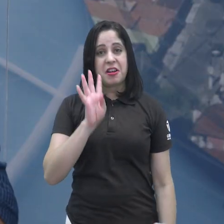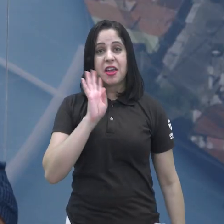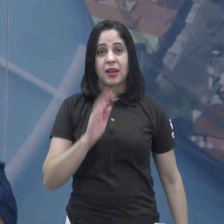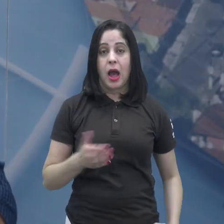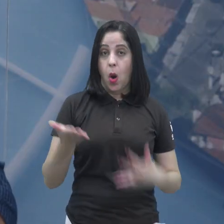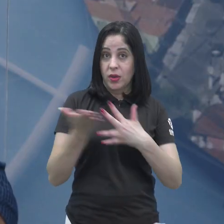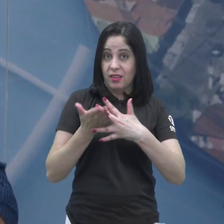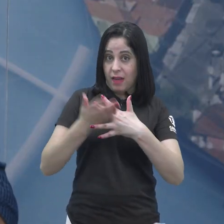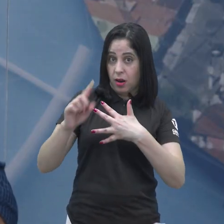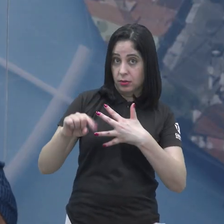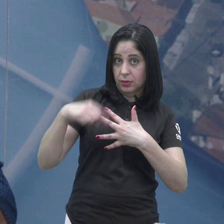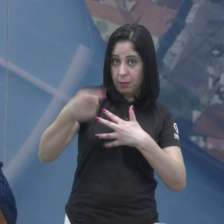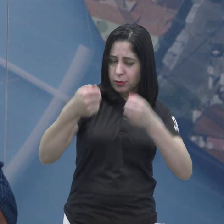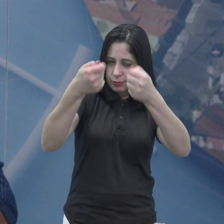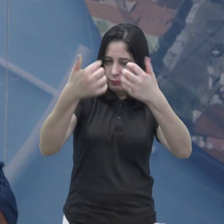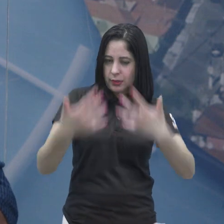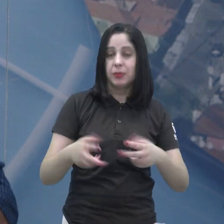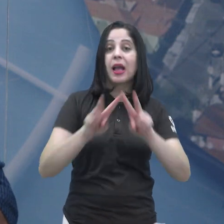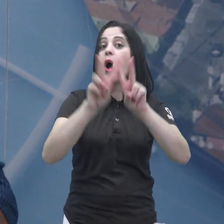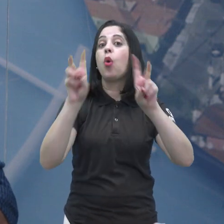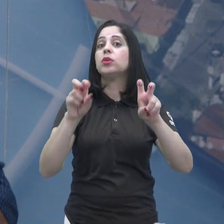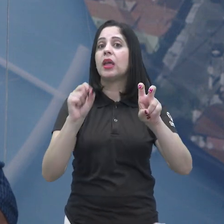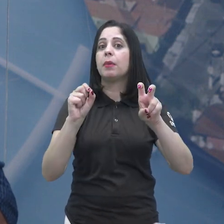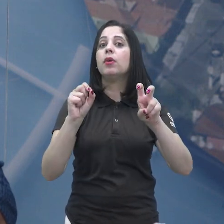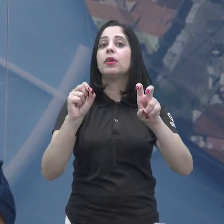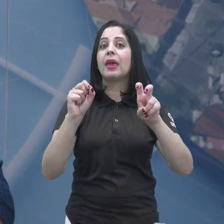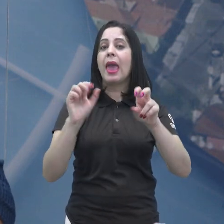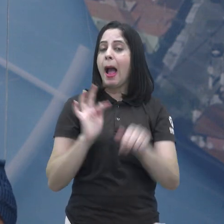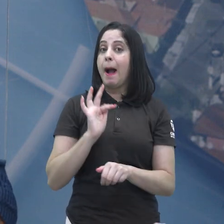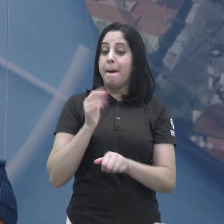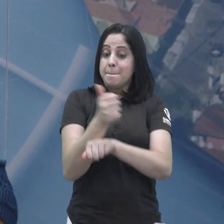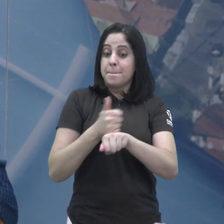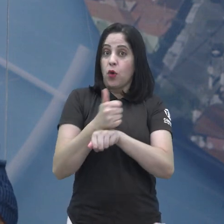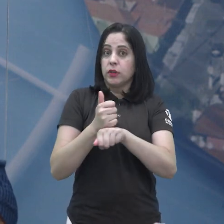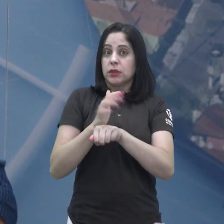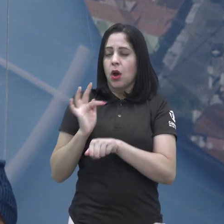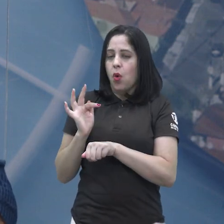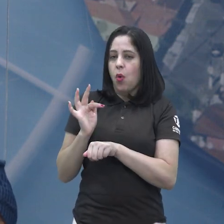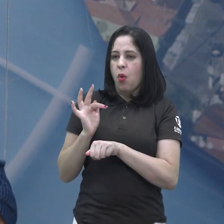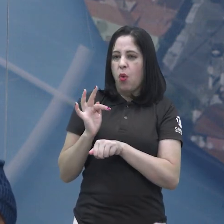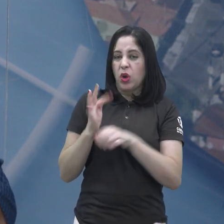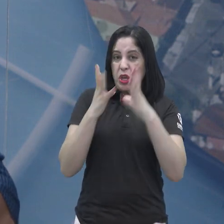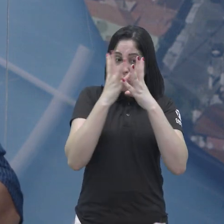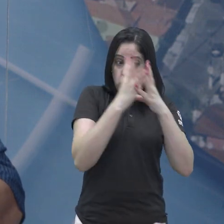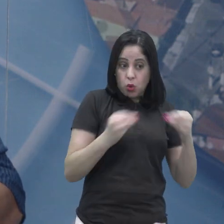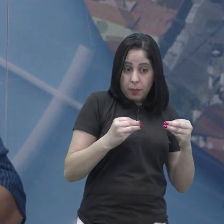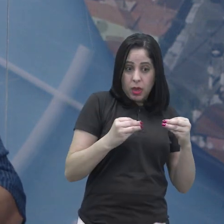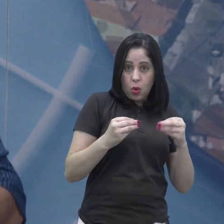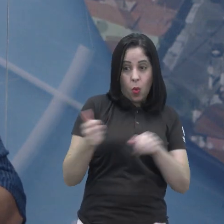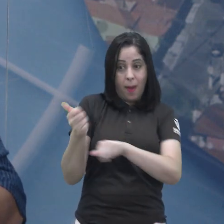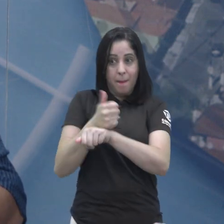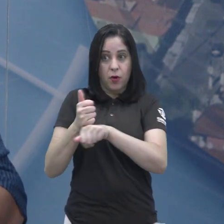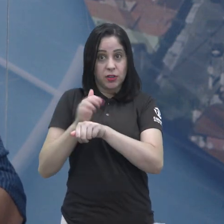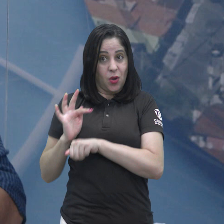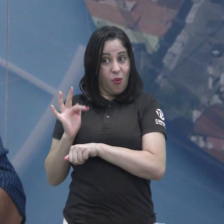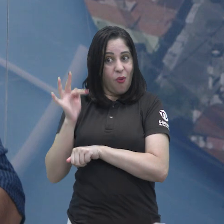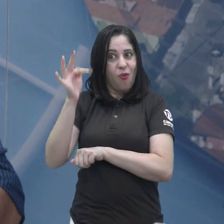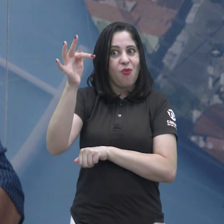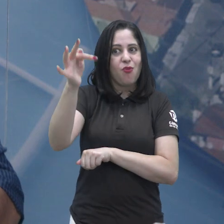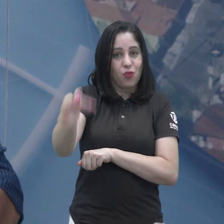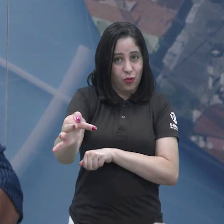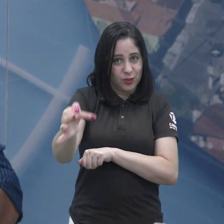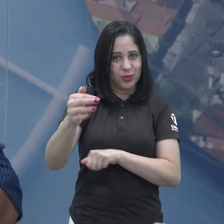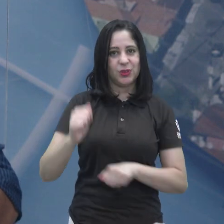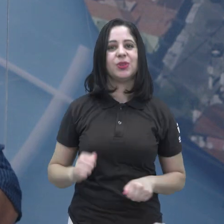Muito legal. E no próximo bloco a gente fala justamente sobre isso, as profissões que deixaram de existir e as que